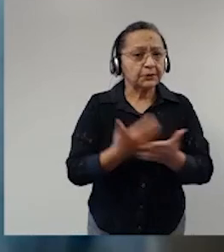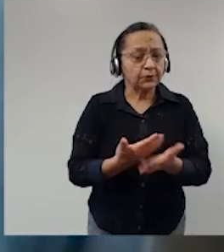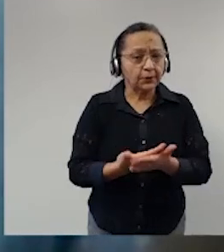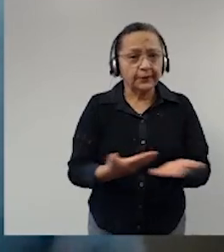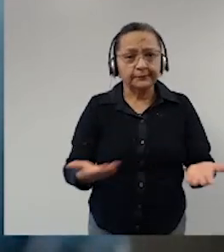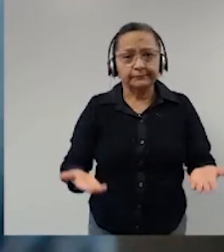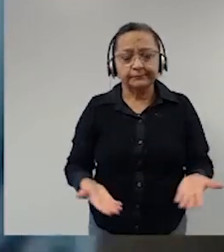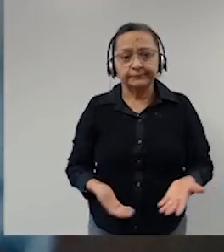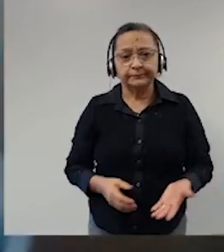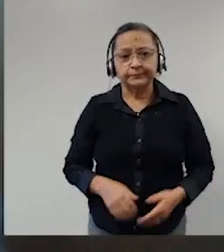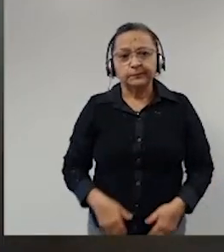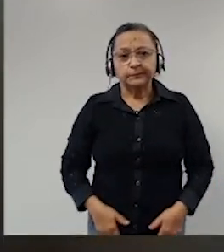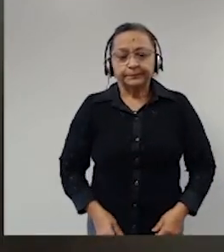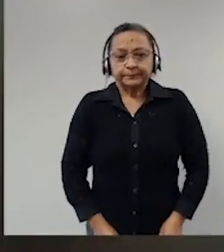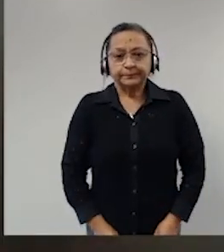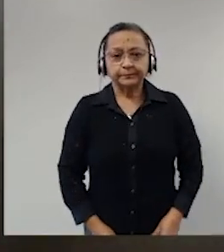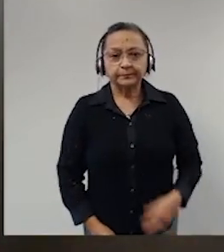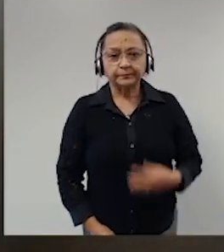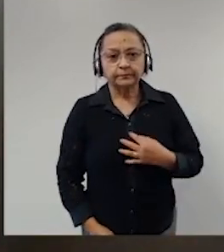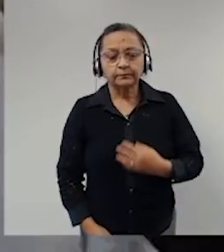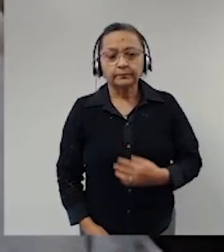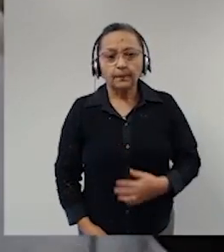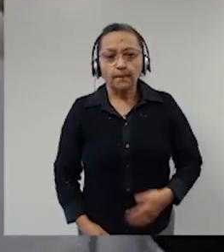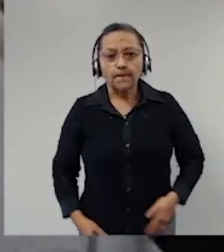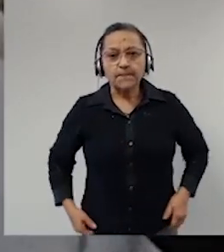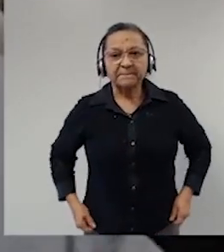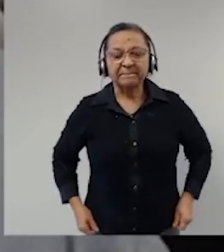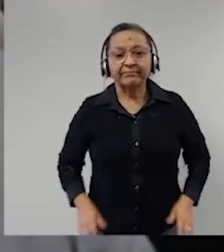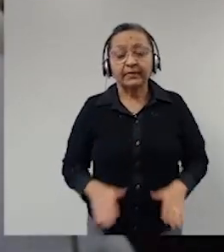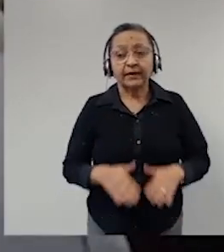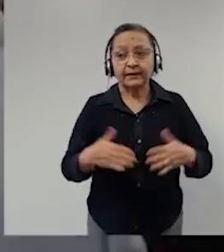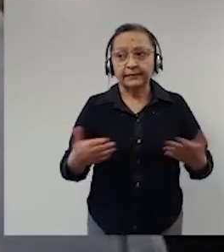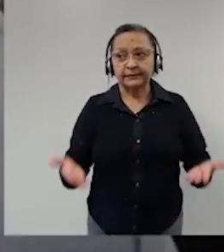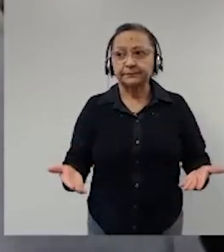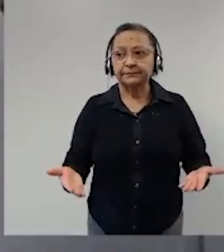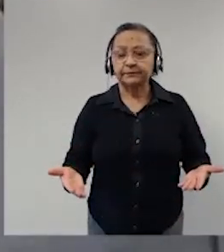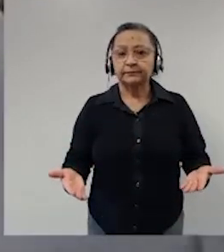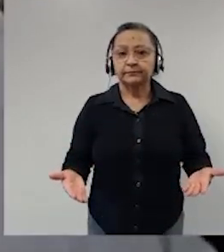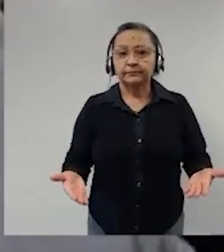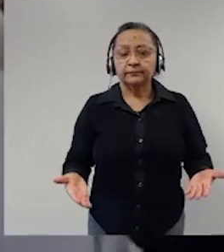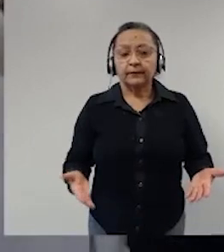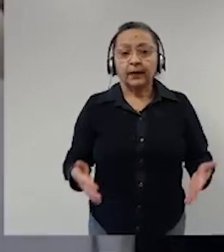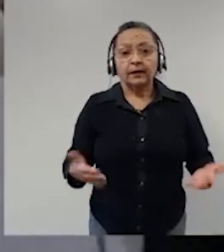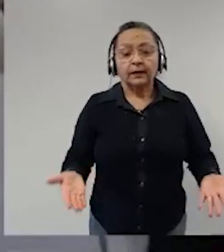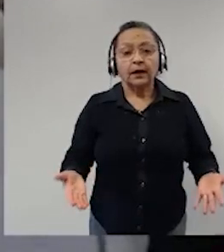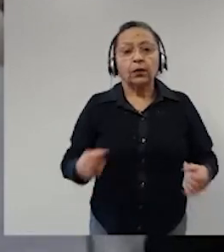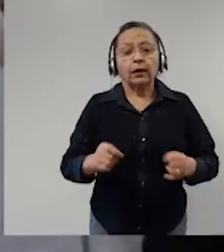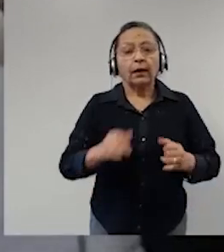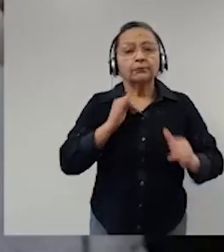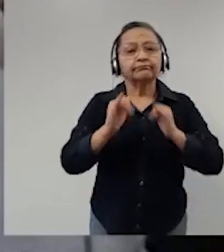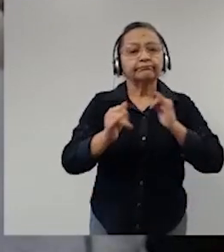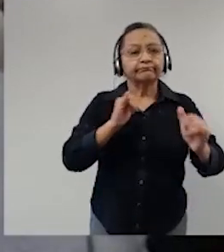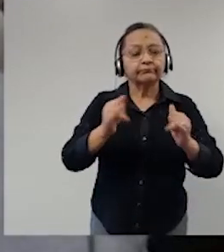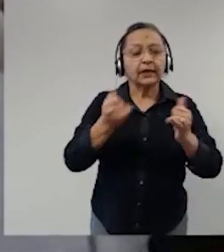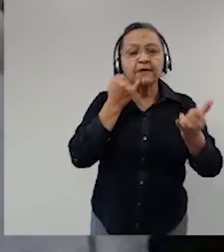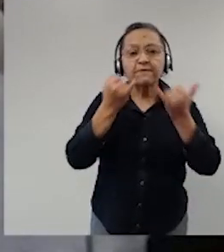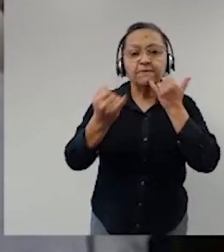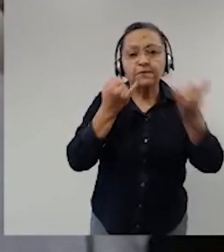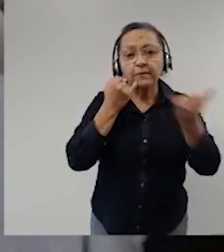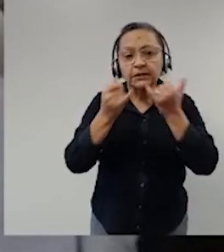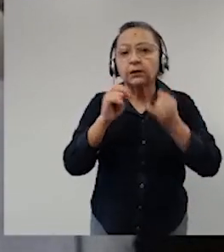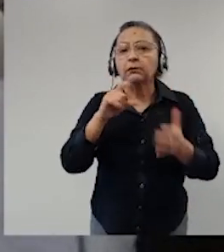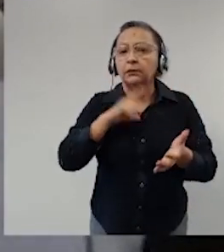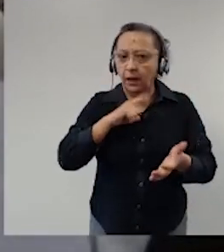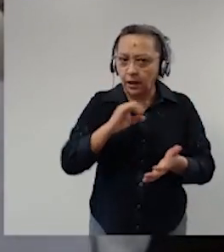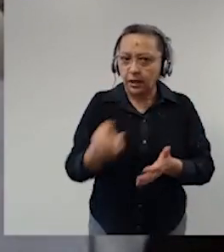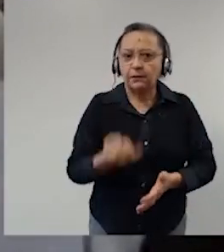5 minutos. Ok, muito obrigado. Então, a informação ela é